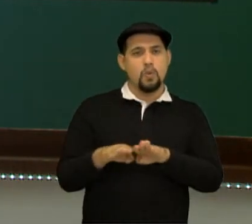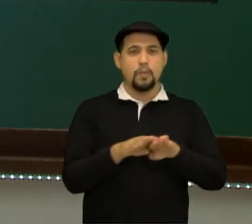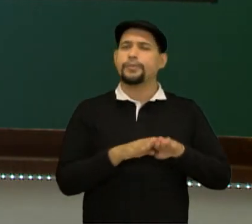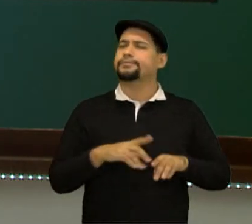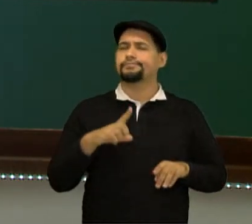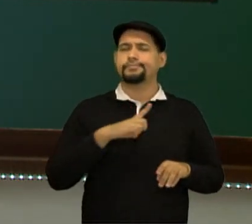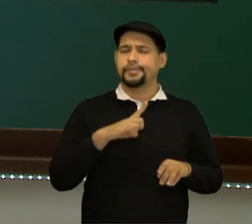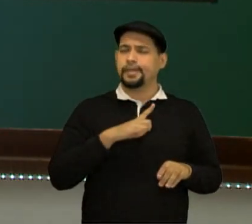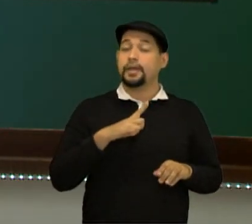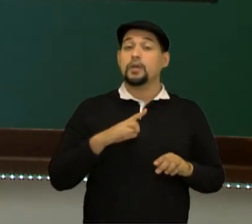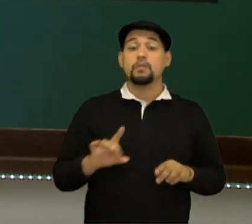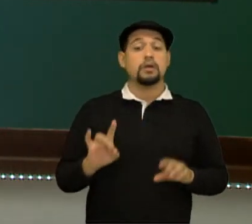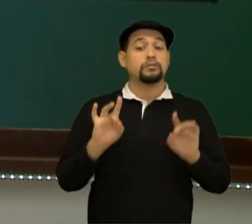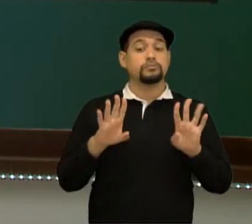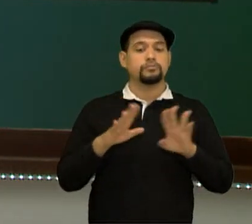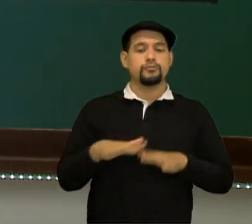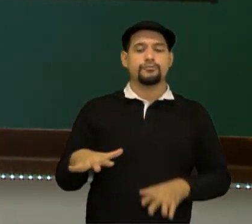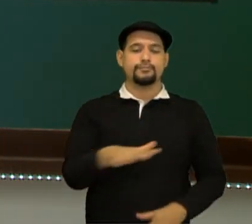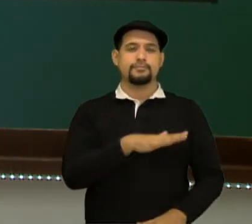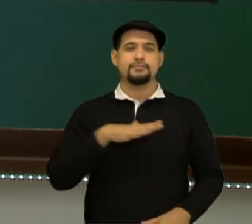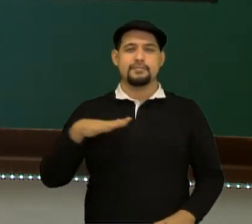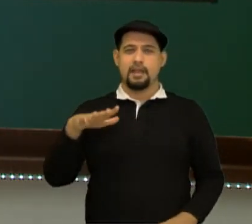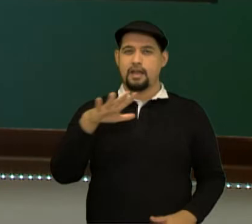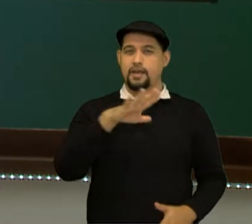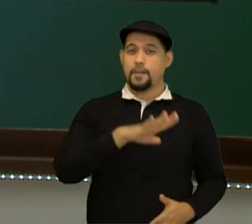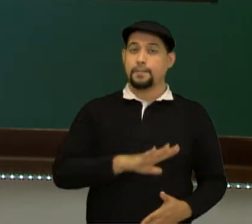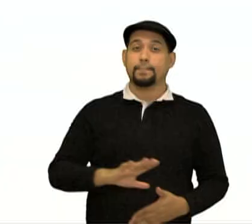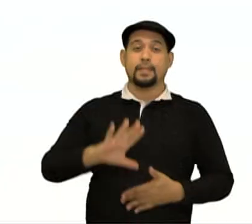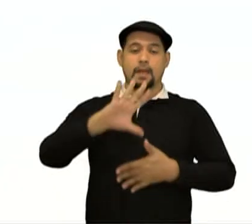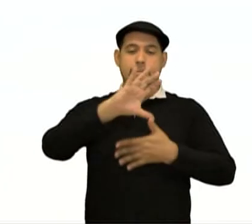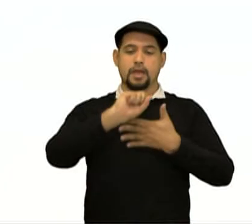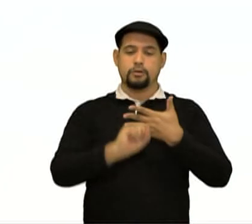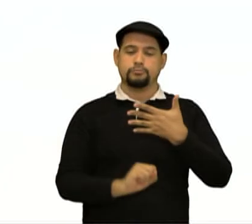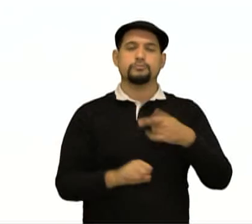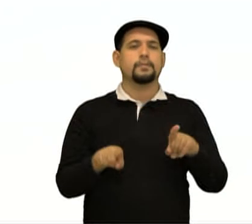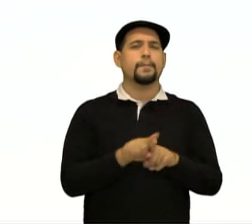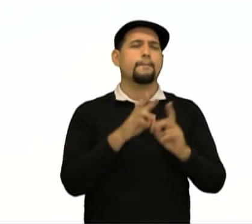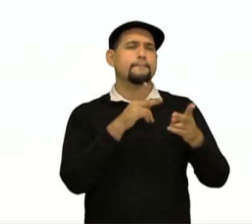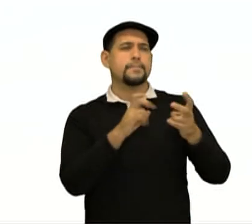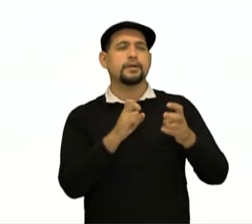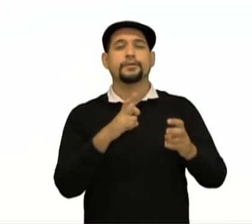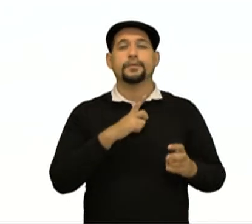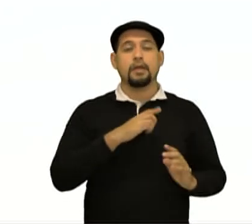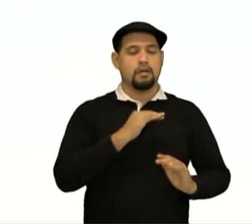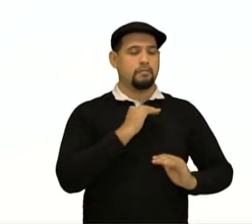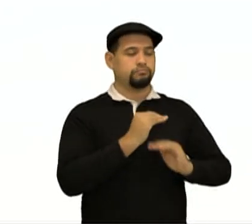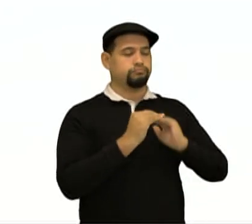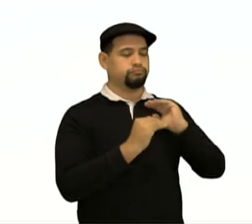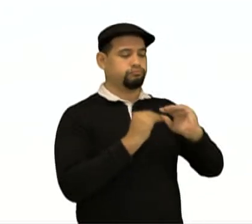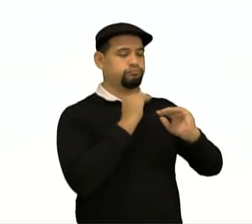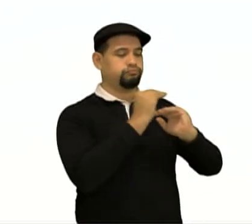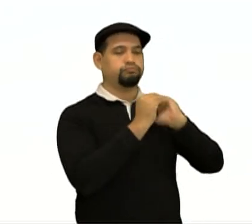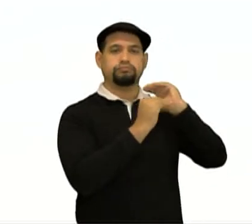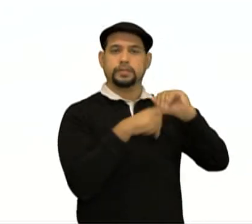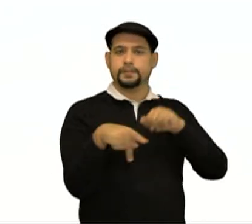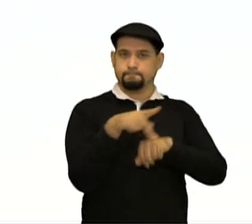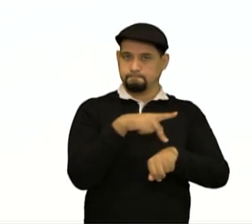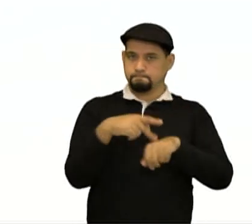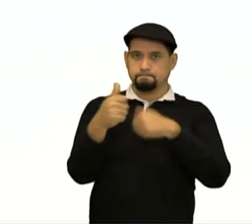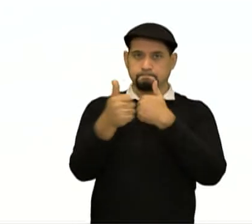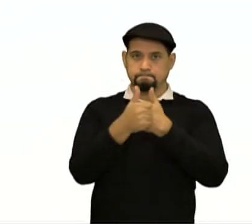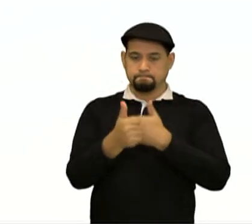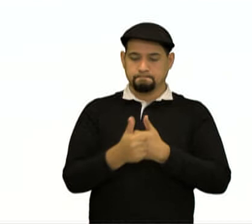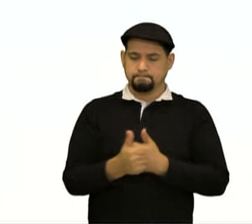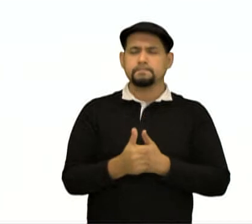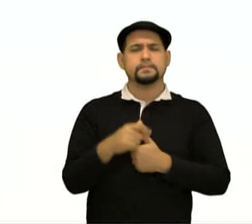situação dentro desse cenário da América do Sul um que nós percebemos uma gradual exceção dos países vizinhos